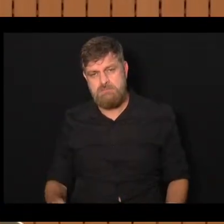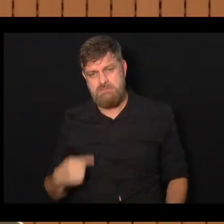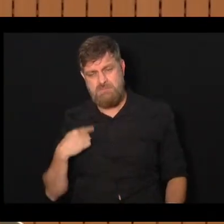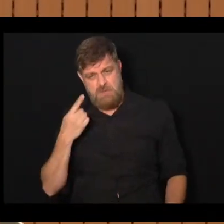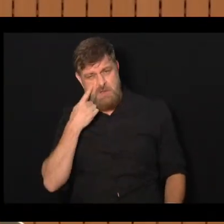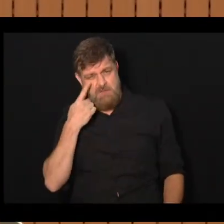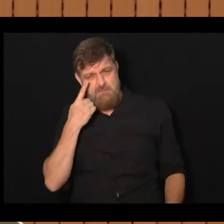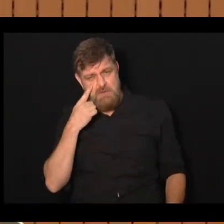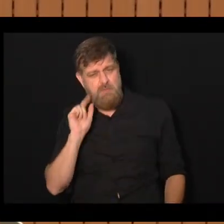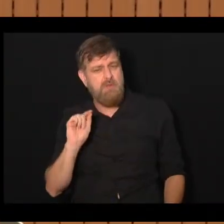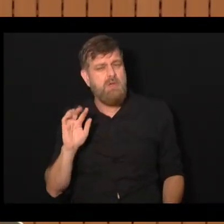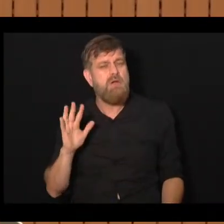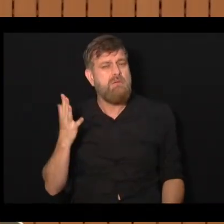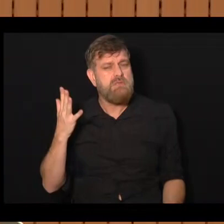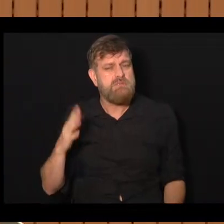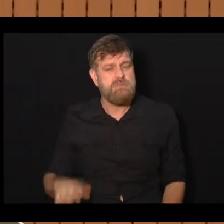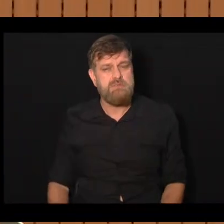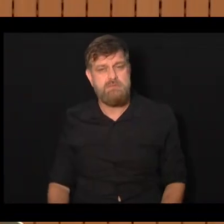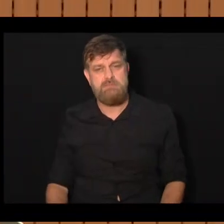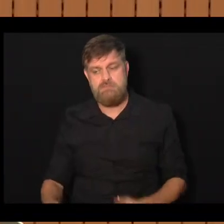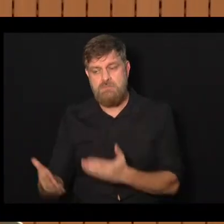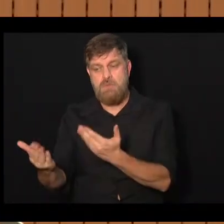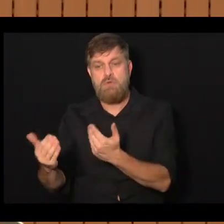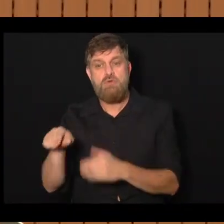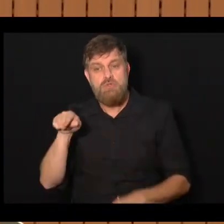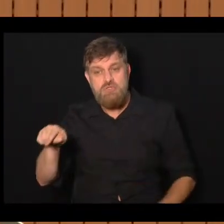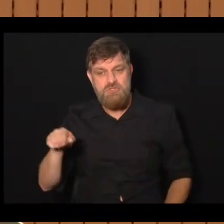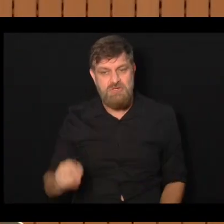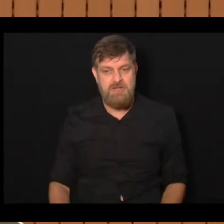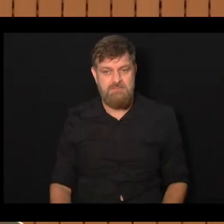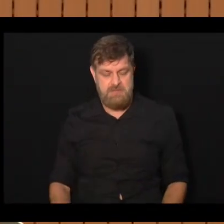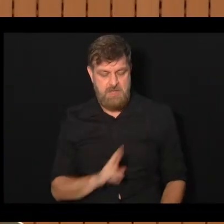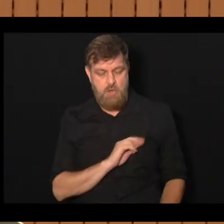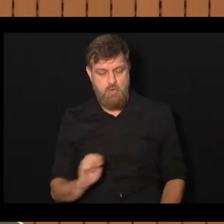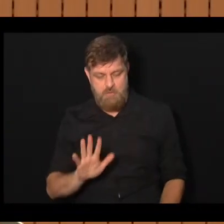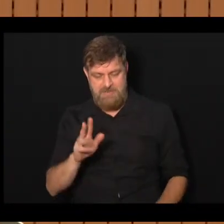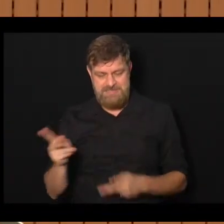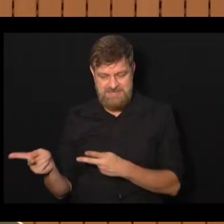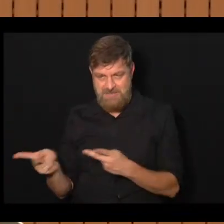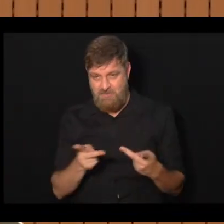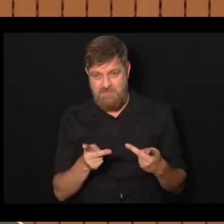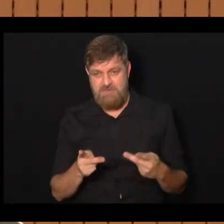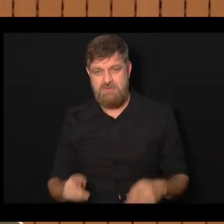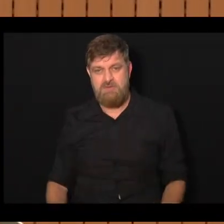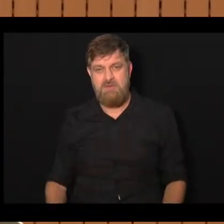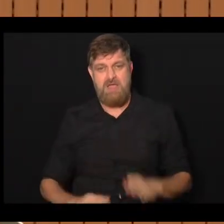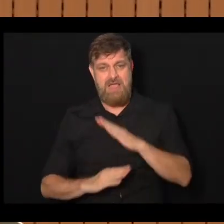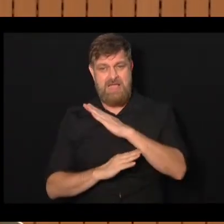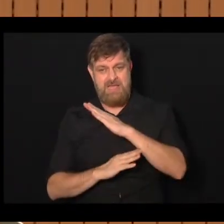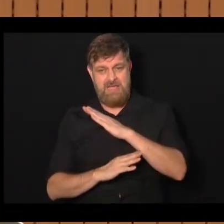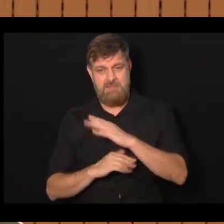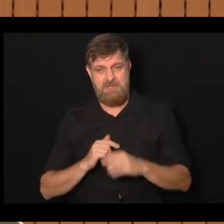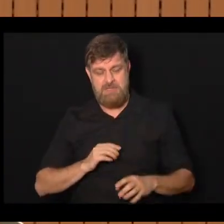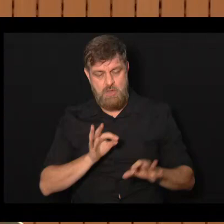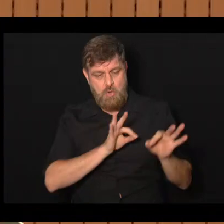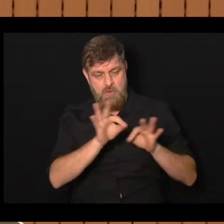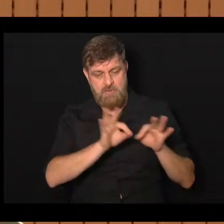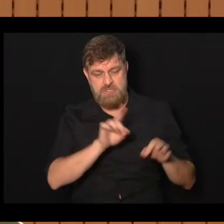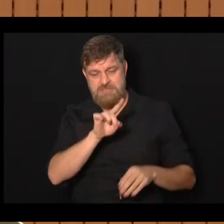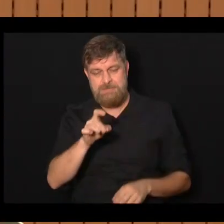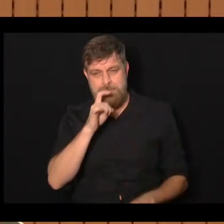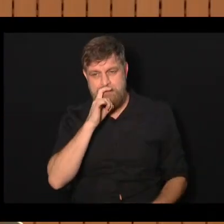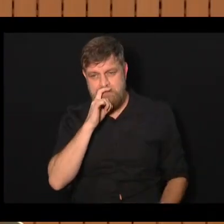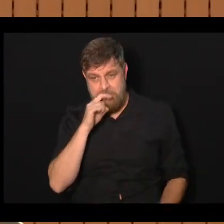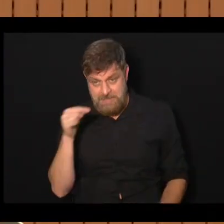a situação desse jovem que o Rubem Gasso convidou para vir aqui hoje, e essa casa, no projeto que o Zé Carlos apresentou